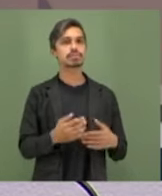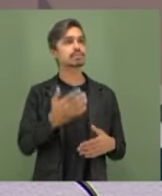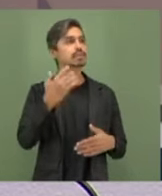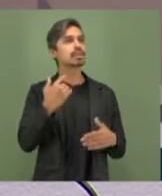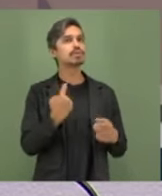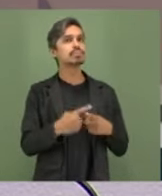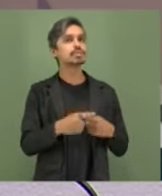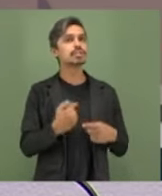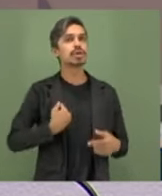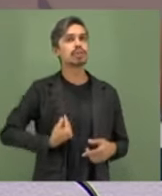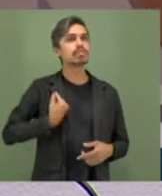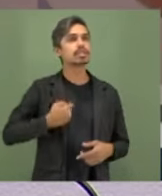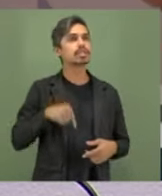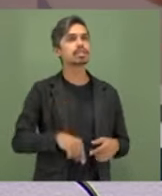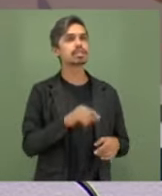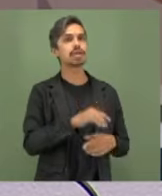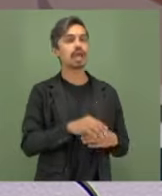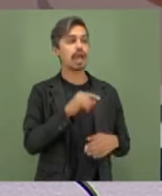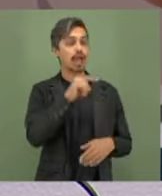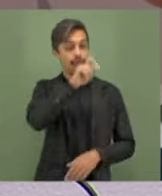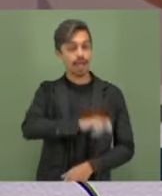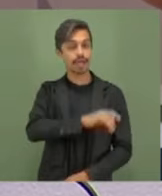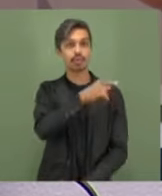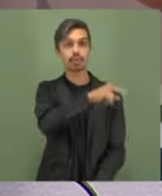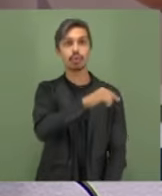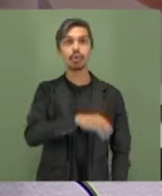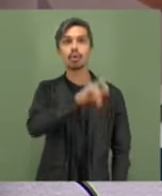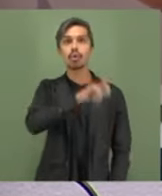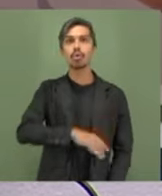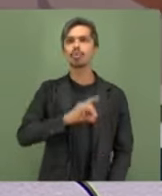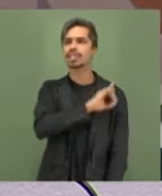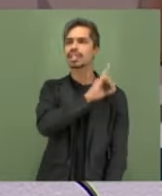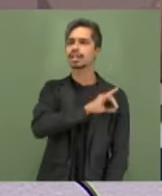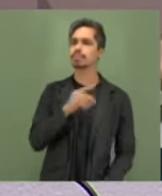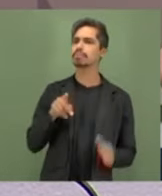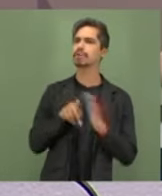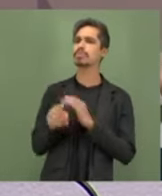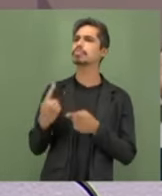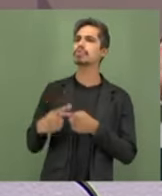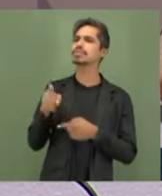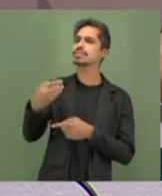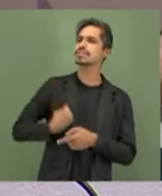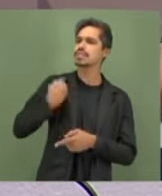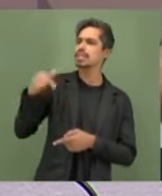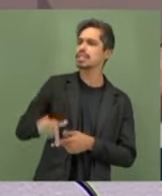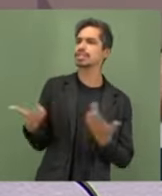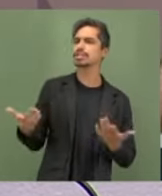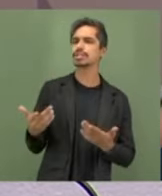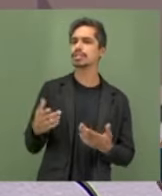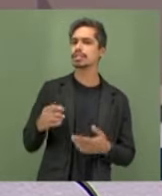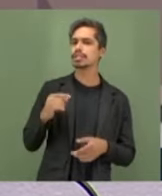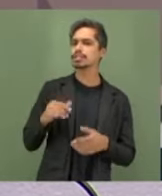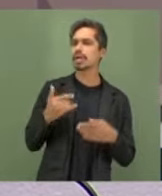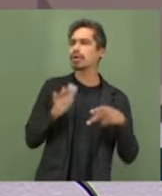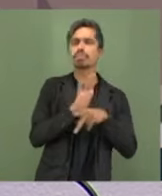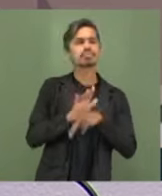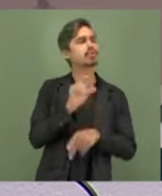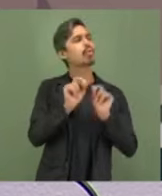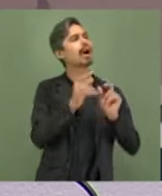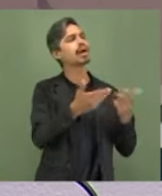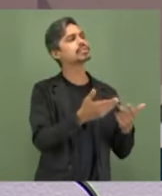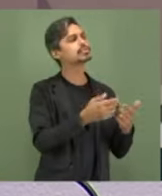que lhe tenho que lhe perguntar. Está aqui a minha testemunha. Ele disse-me, eu estou à espera de um telefonema de Brasília onde me vão dizer